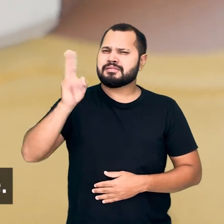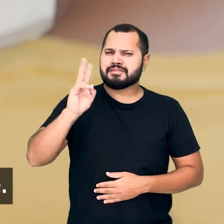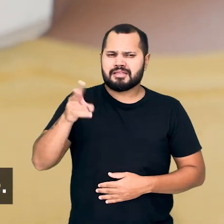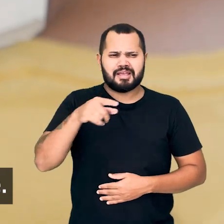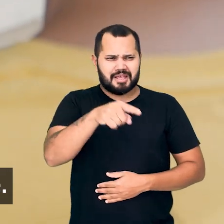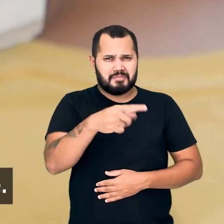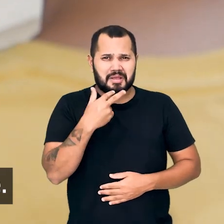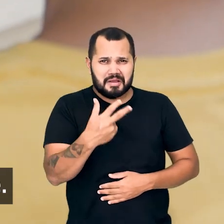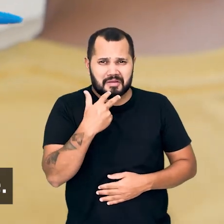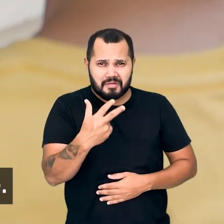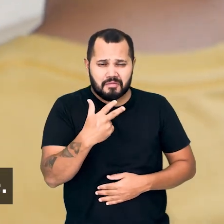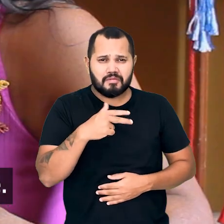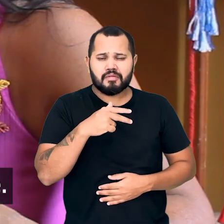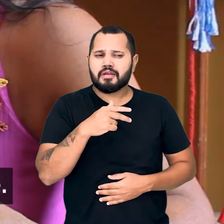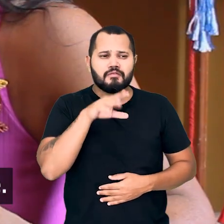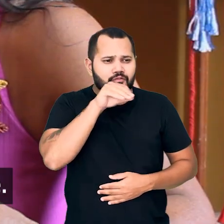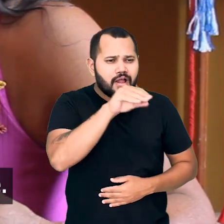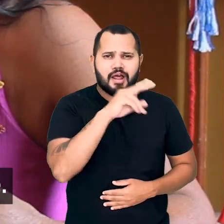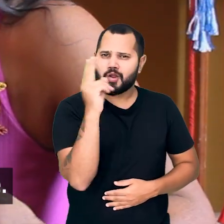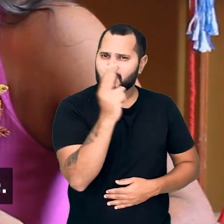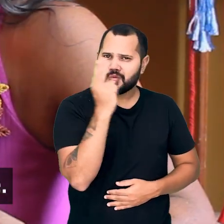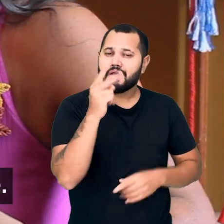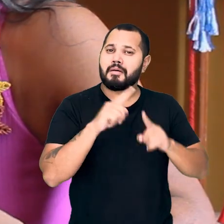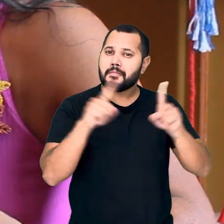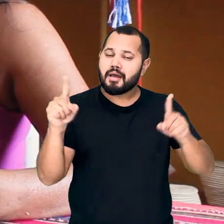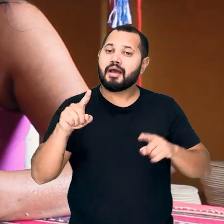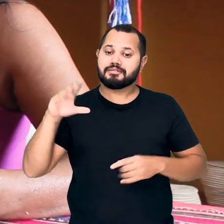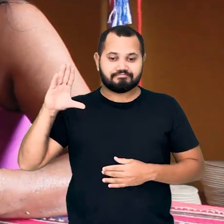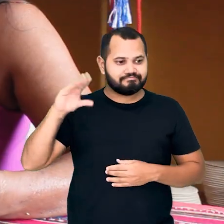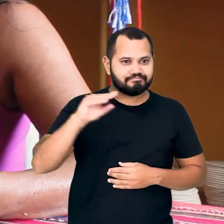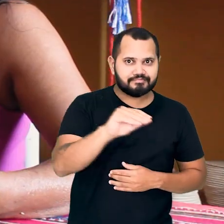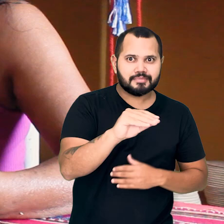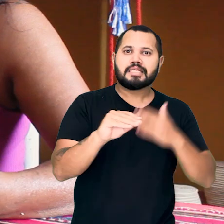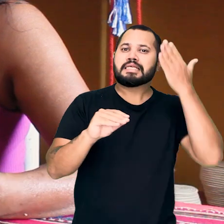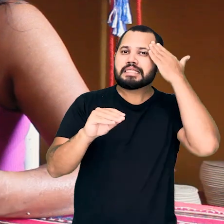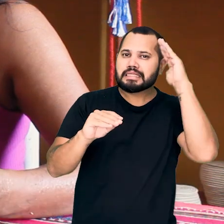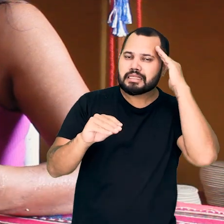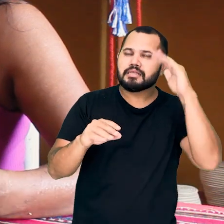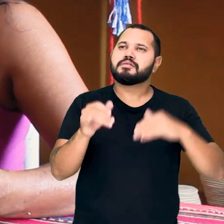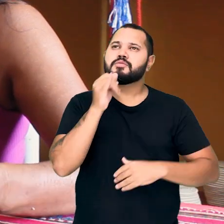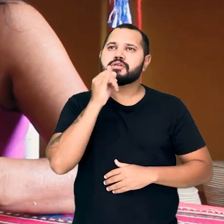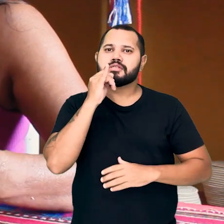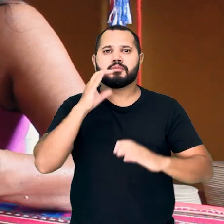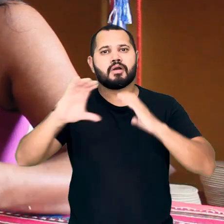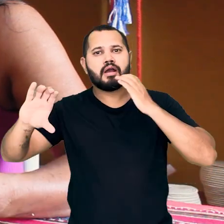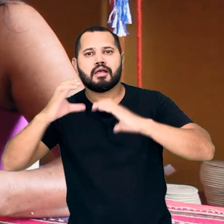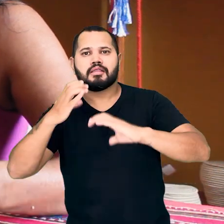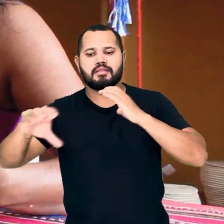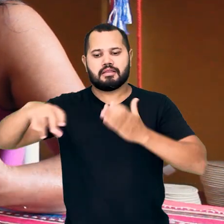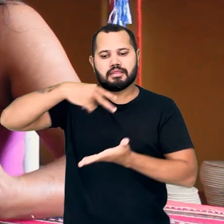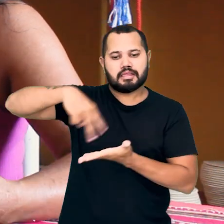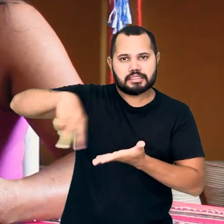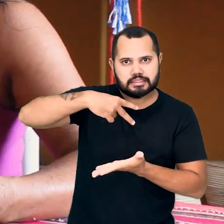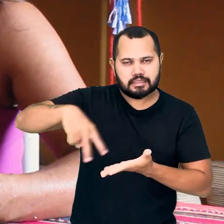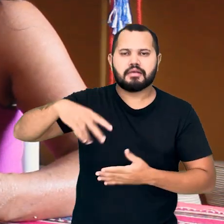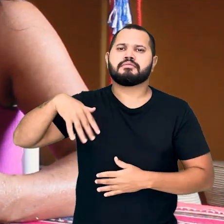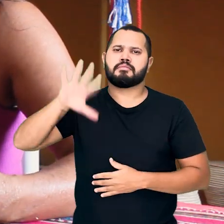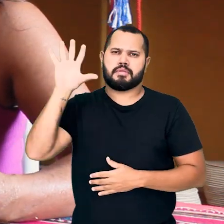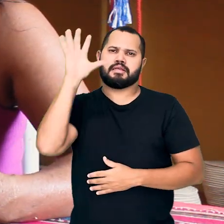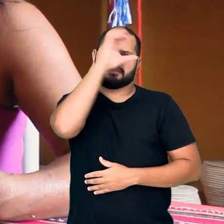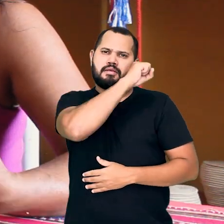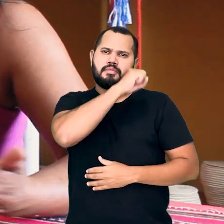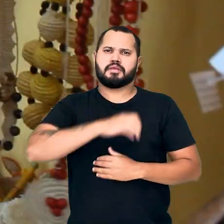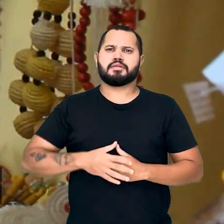diz, falar, eles não vão falar, mas eles entendem. Eles aprendem mais decorando e cantando e dançando, essas coisas